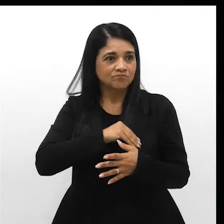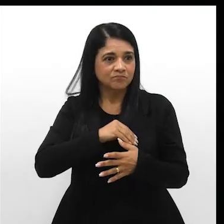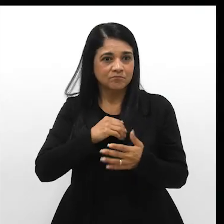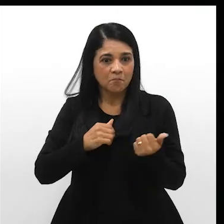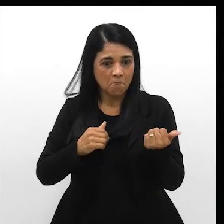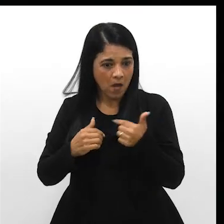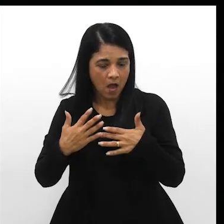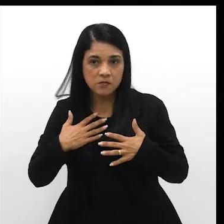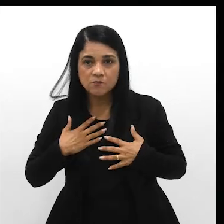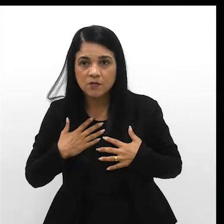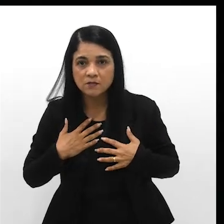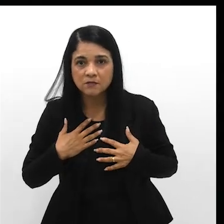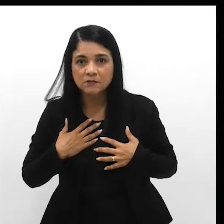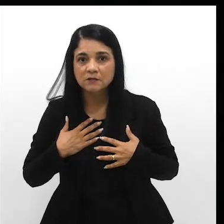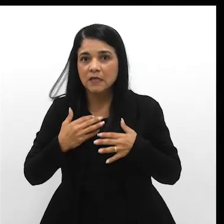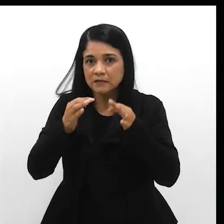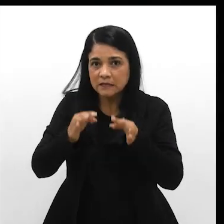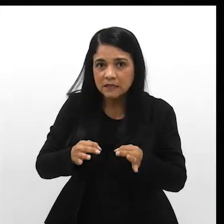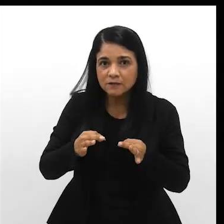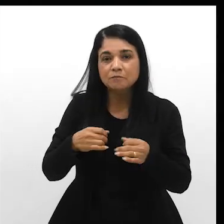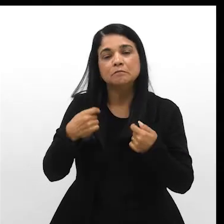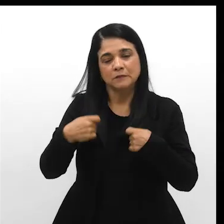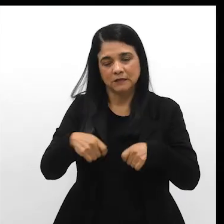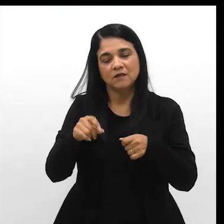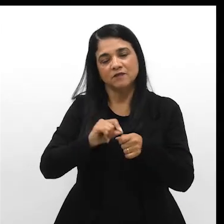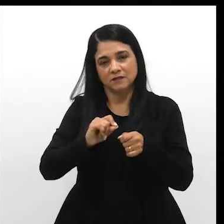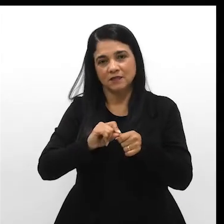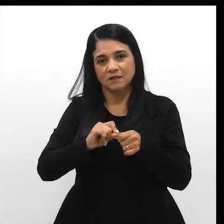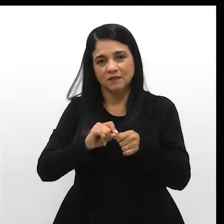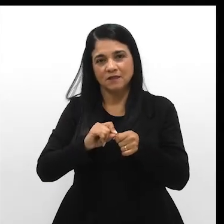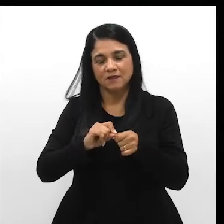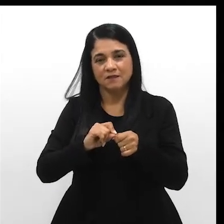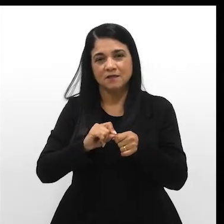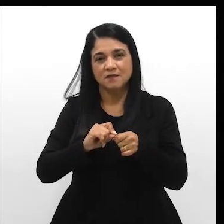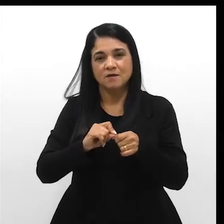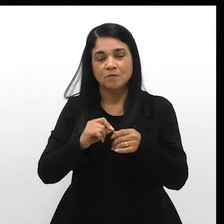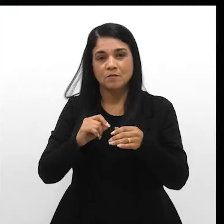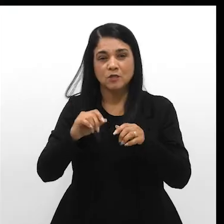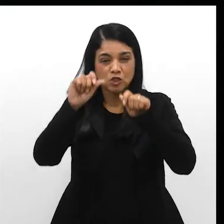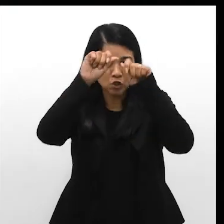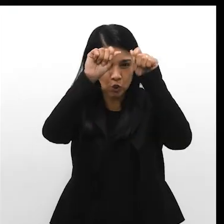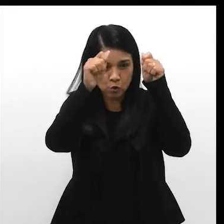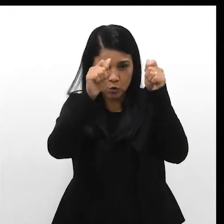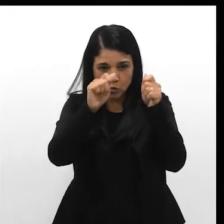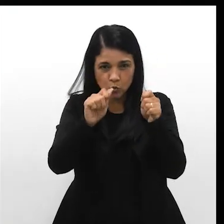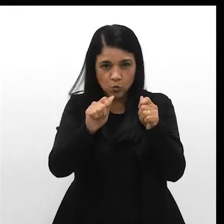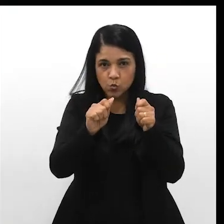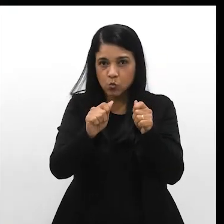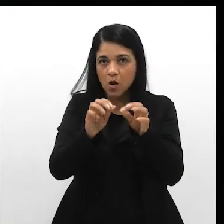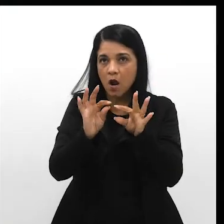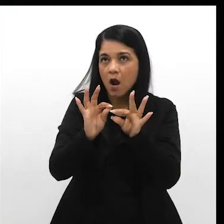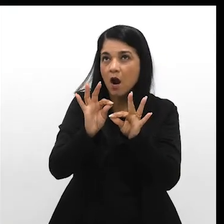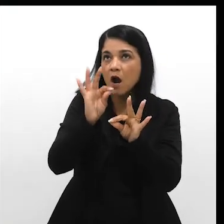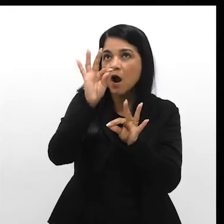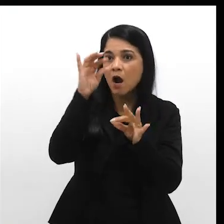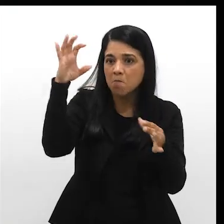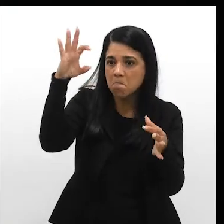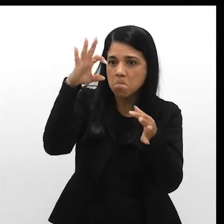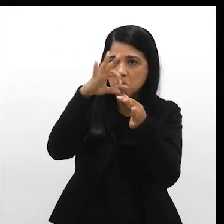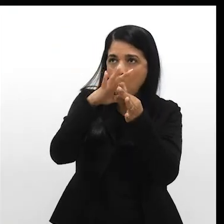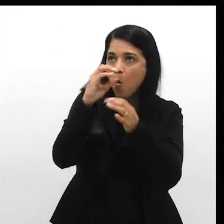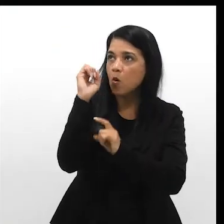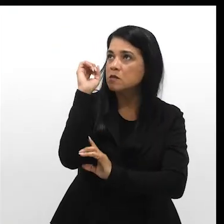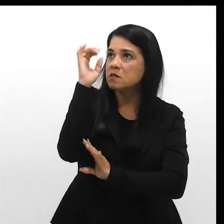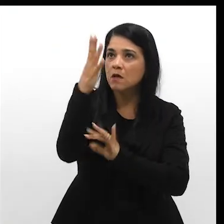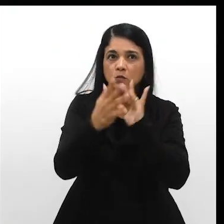pensava comigo, não está certo isso, mas está certo isso, que tem que ser feito, né? E eu lembro que era uma escultura gigantesca, né? Uma coisa